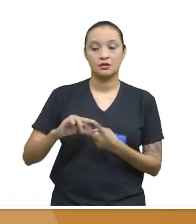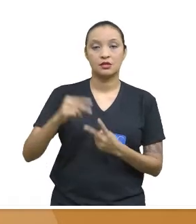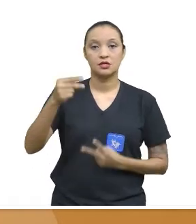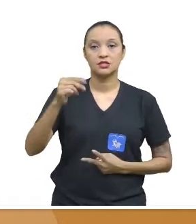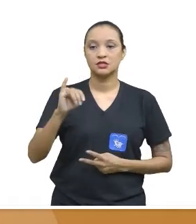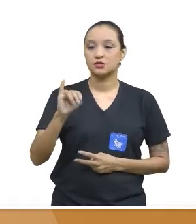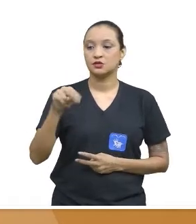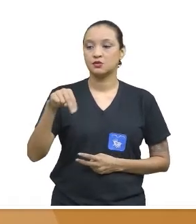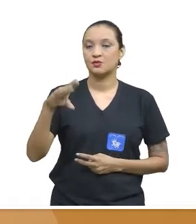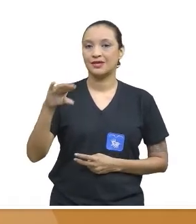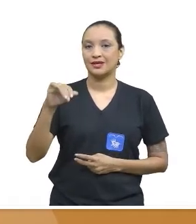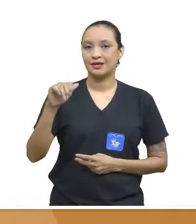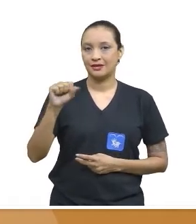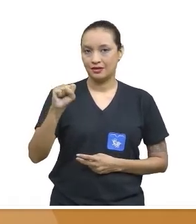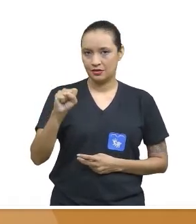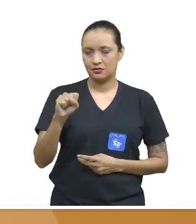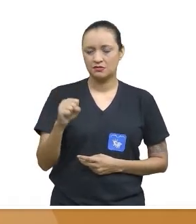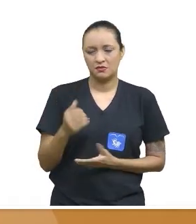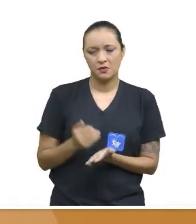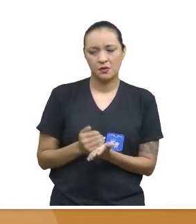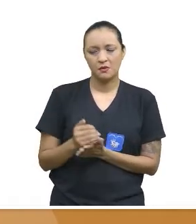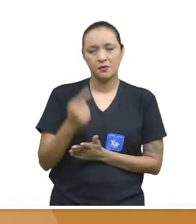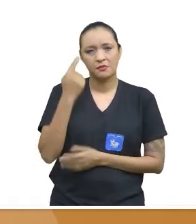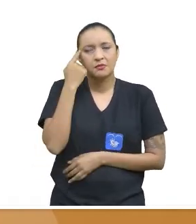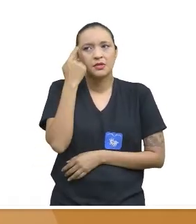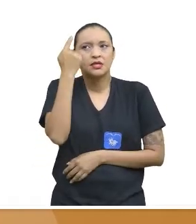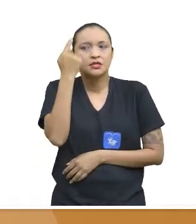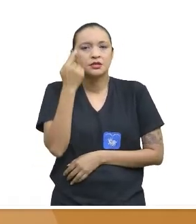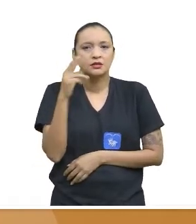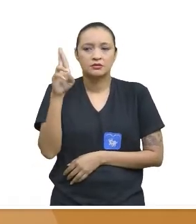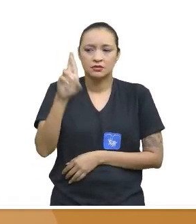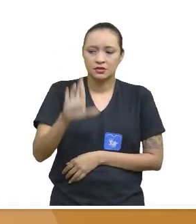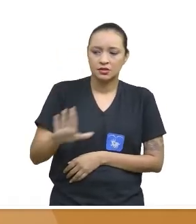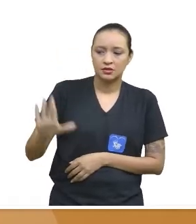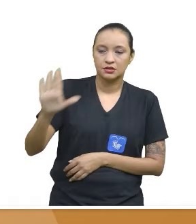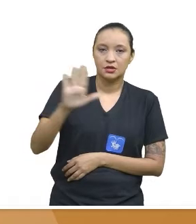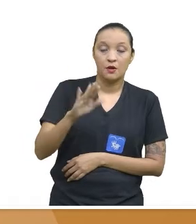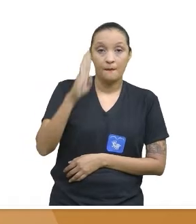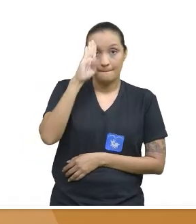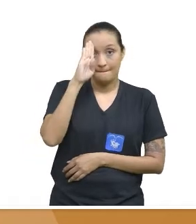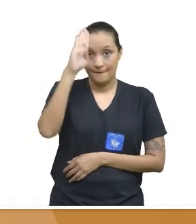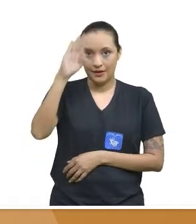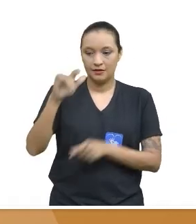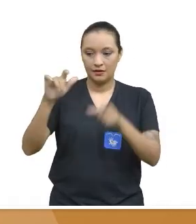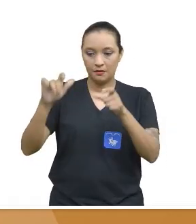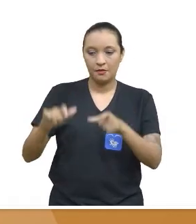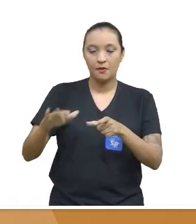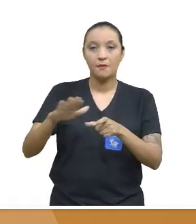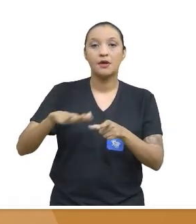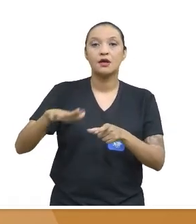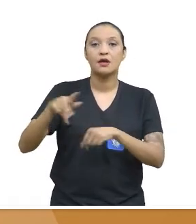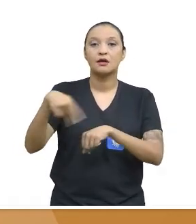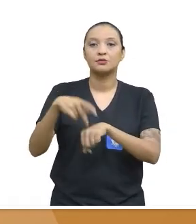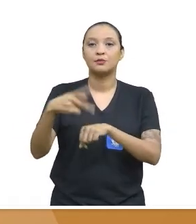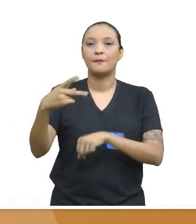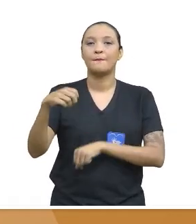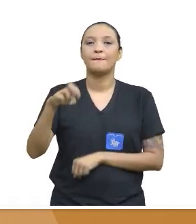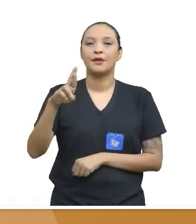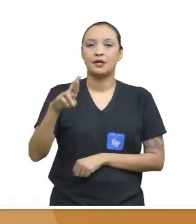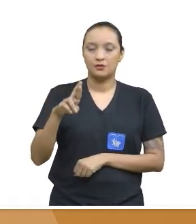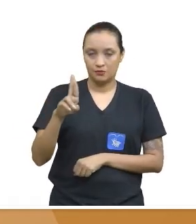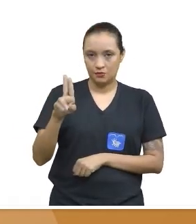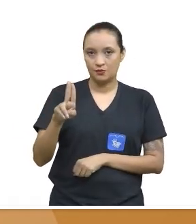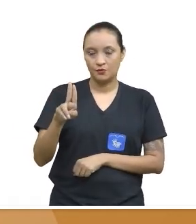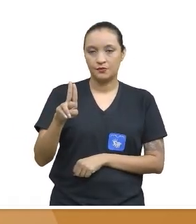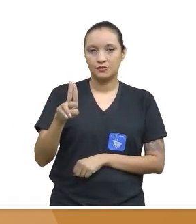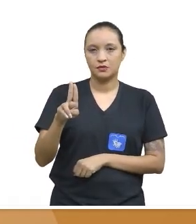E ele começou a pensar essa região, principalmente a região do Peru, uma região independente. Nós já